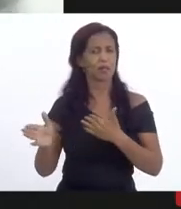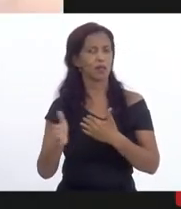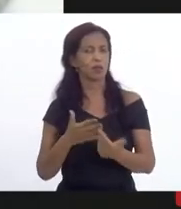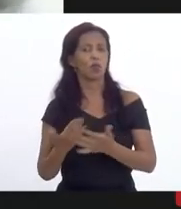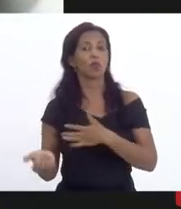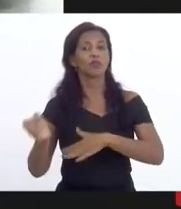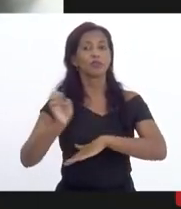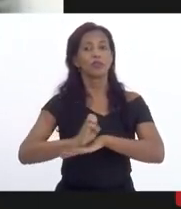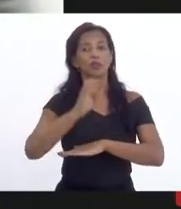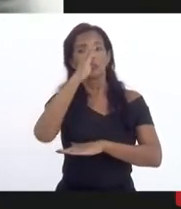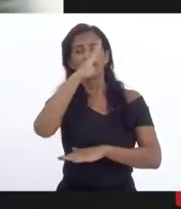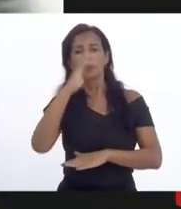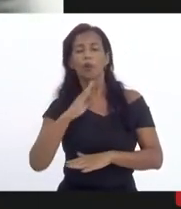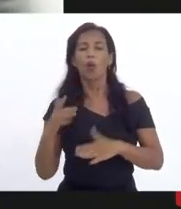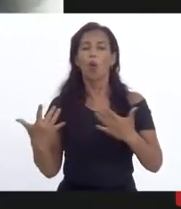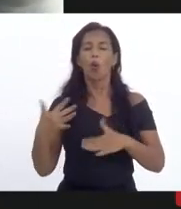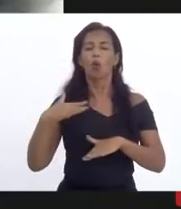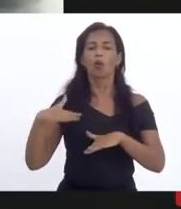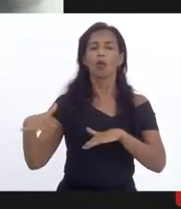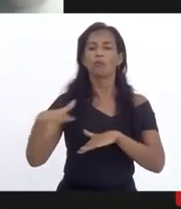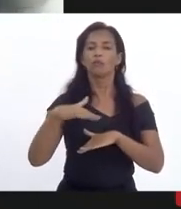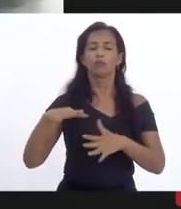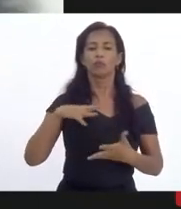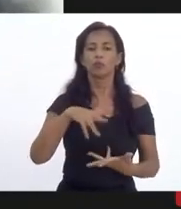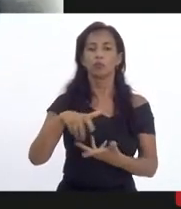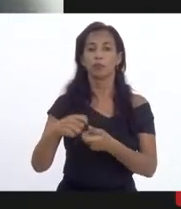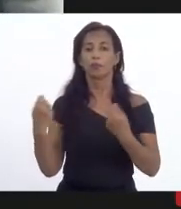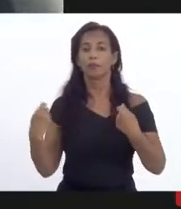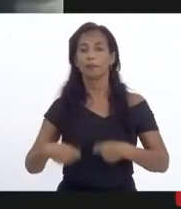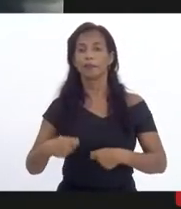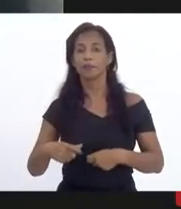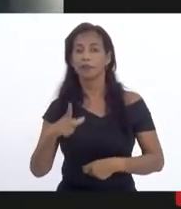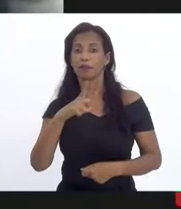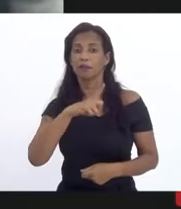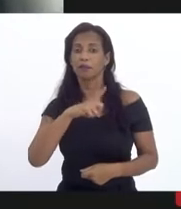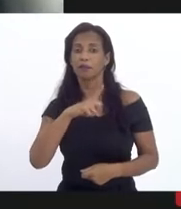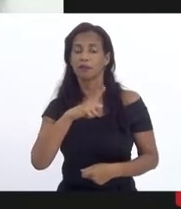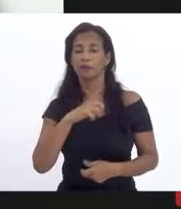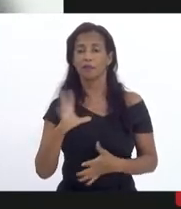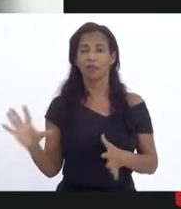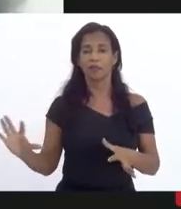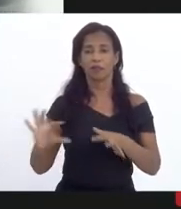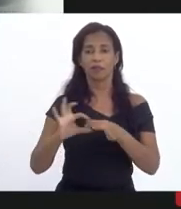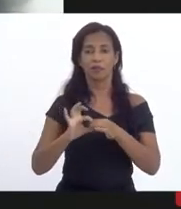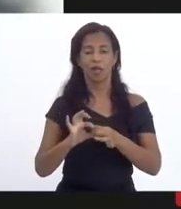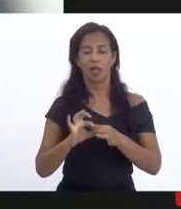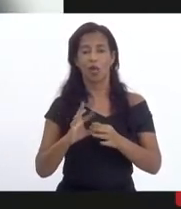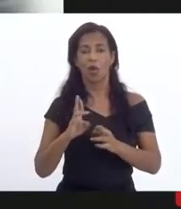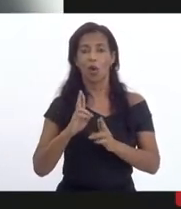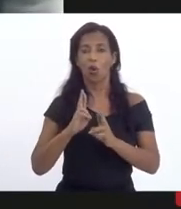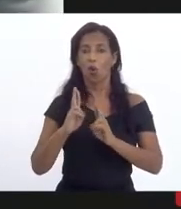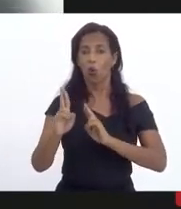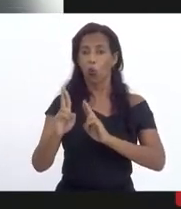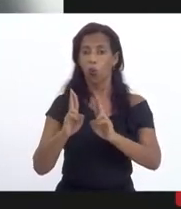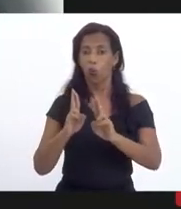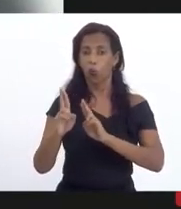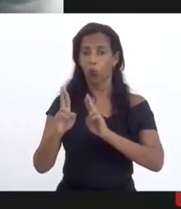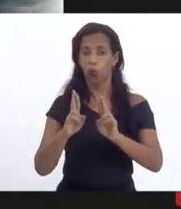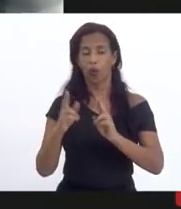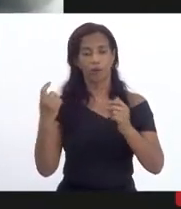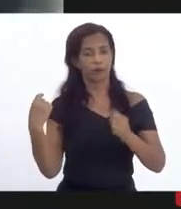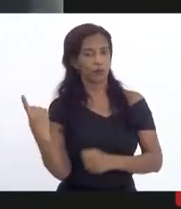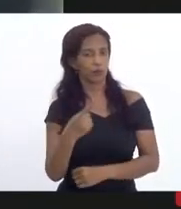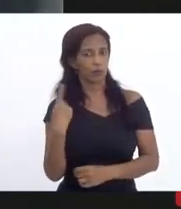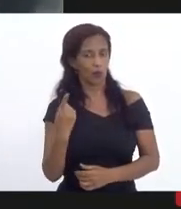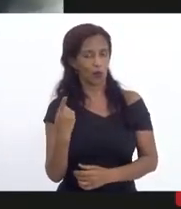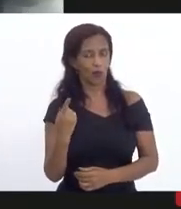do Brasil ou de qualquer região do mundo, nós precisamos de ter essa ligação rodoviária. Nós estamos, deputado,